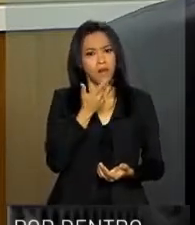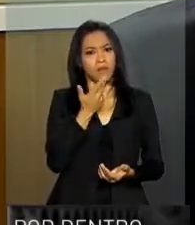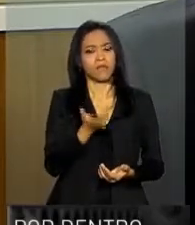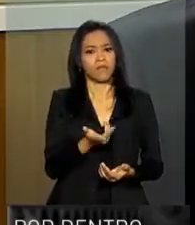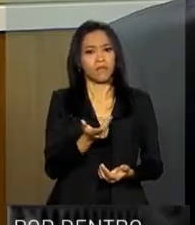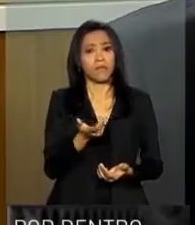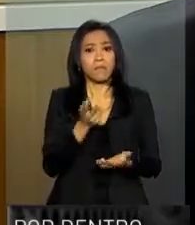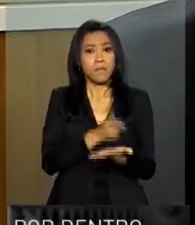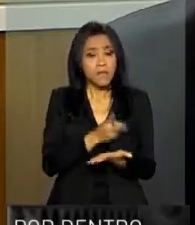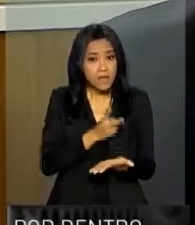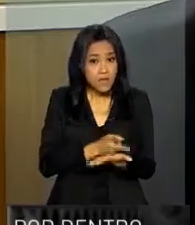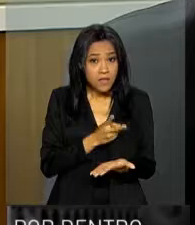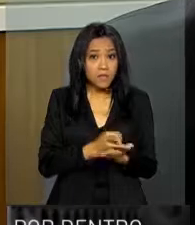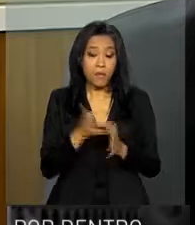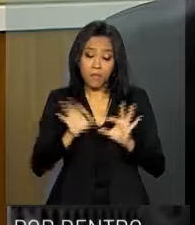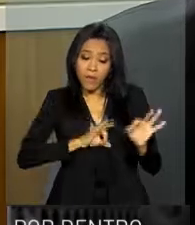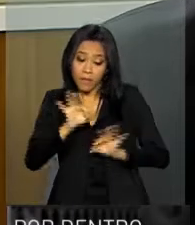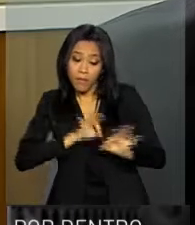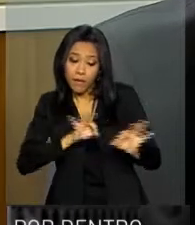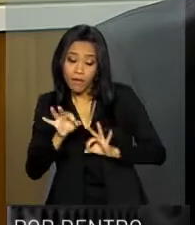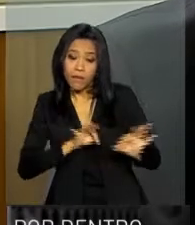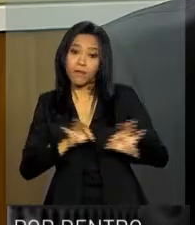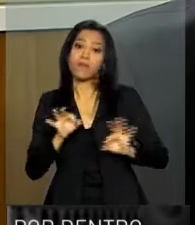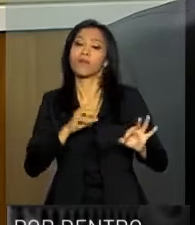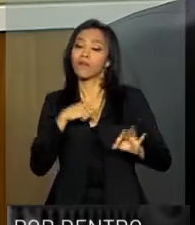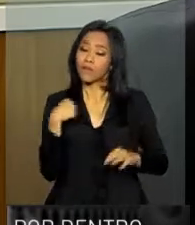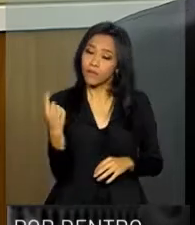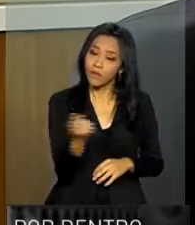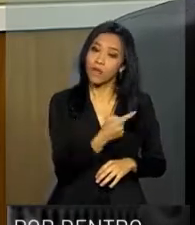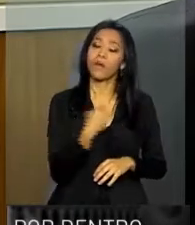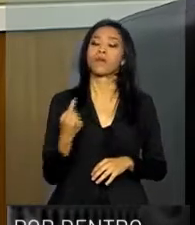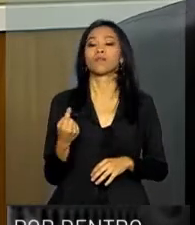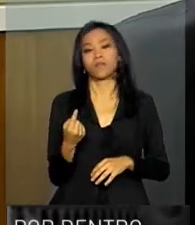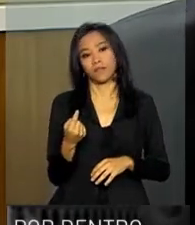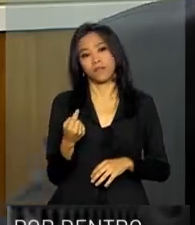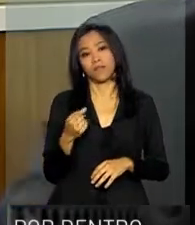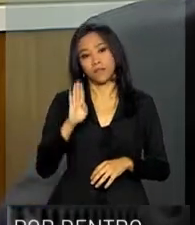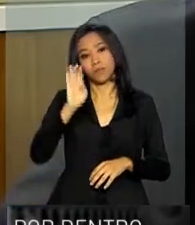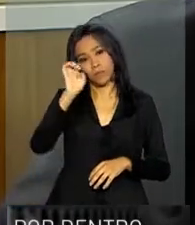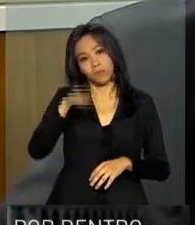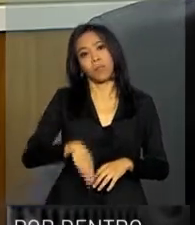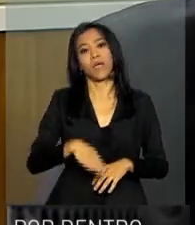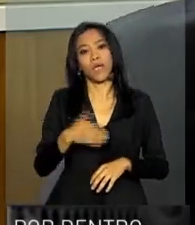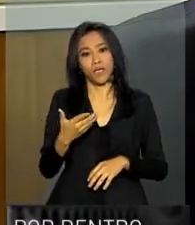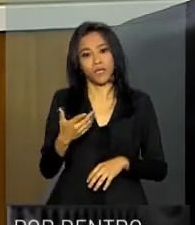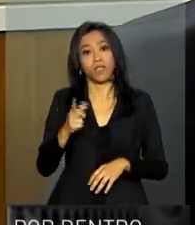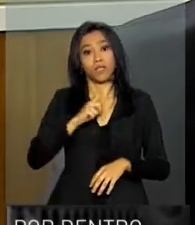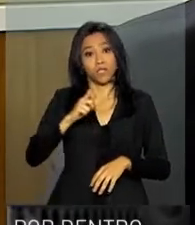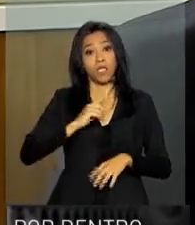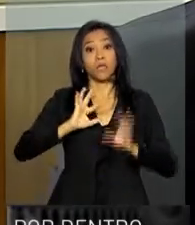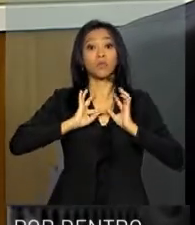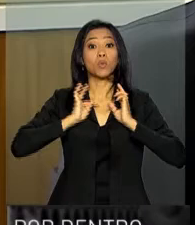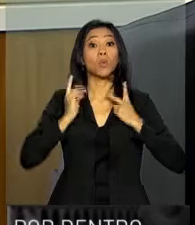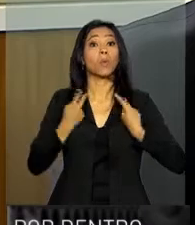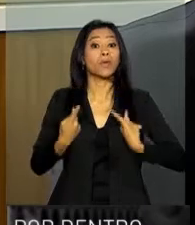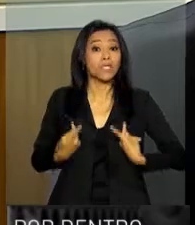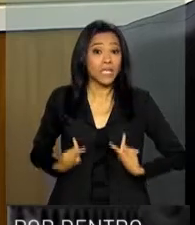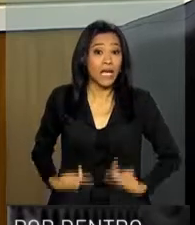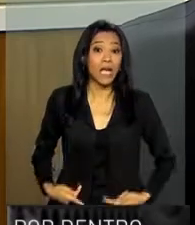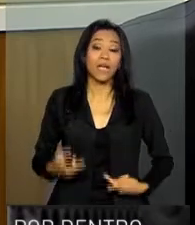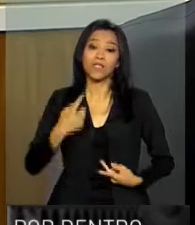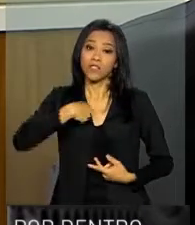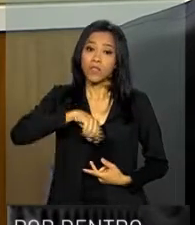mesmo com o preparo relativo nós atendemos muito bem com muita humanidade com muita presença pessoal